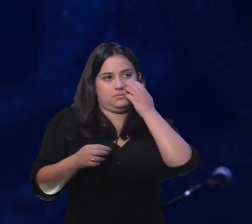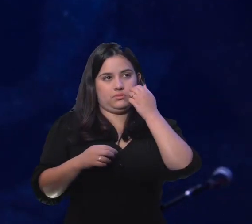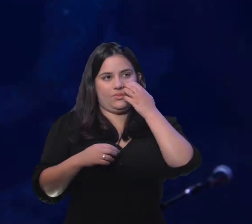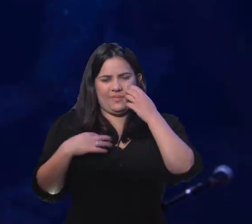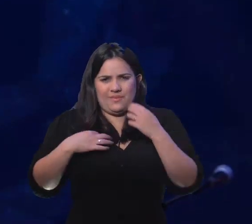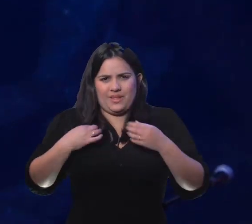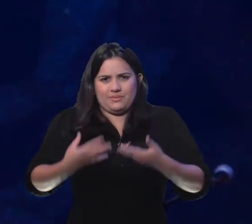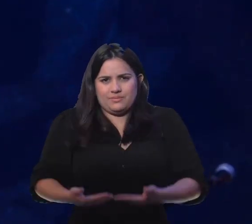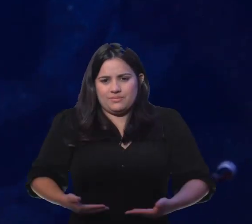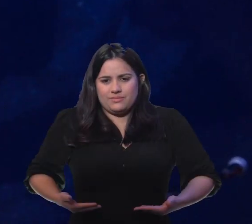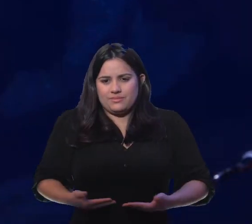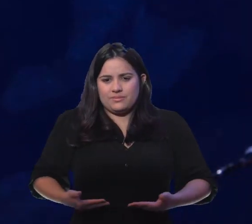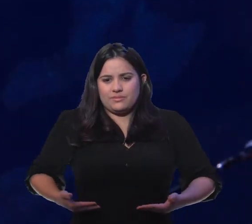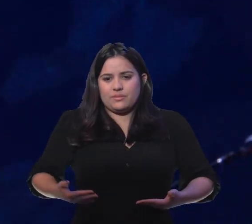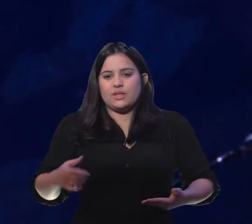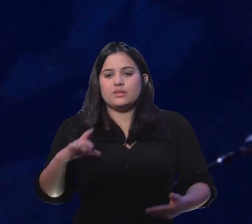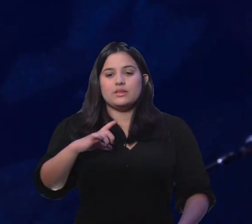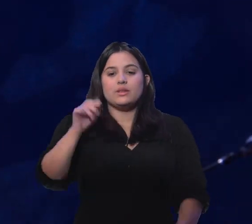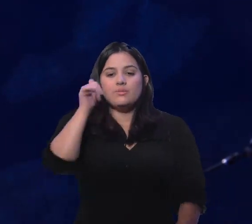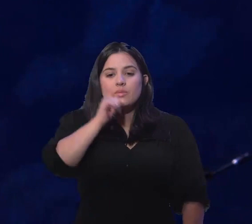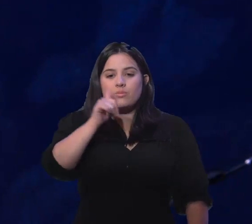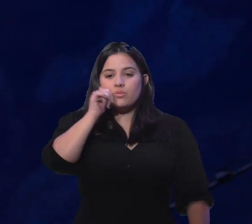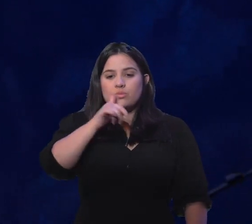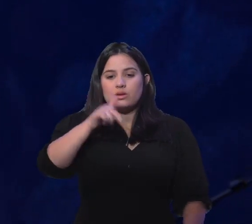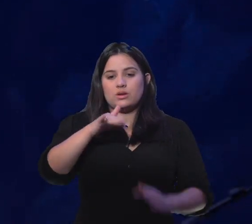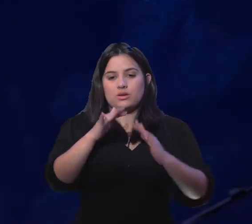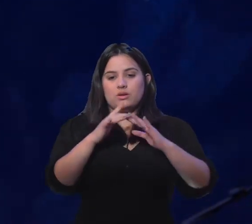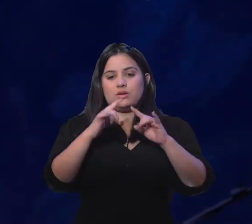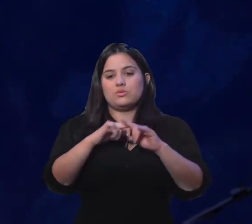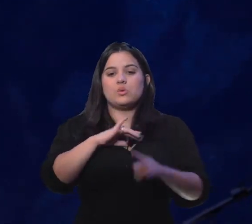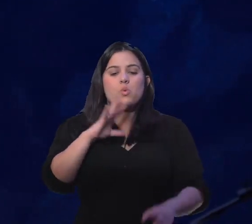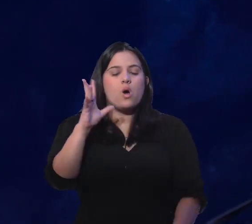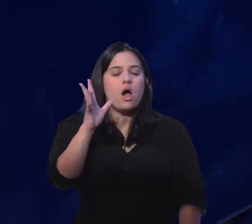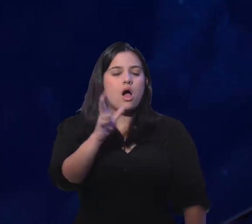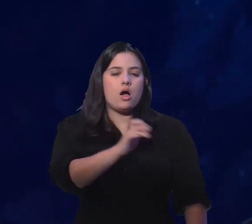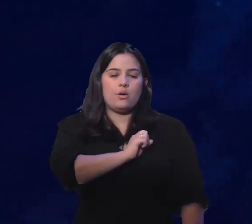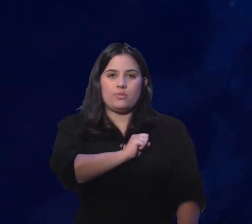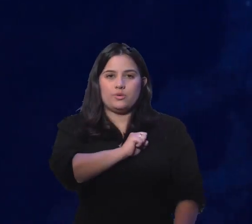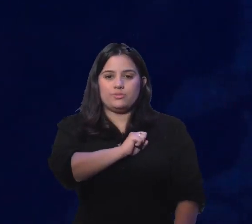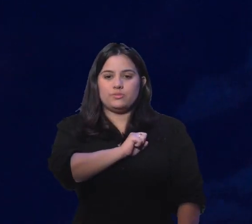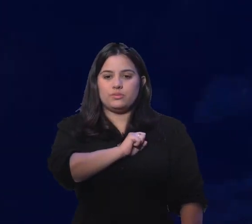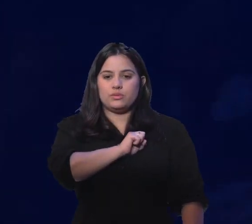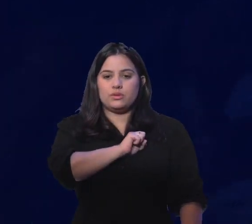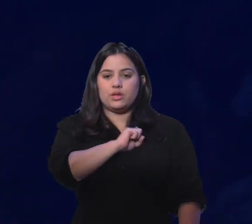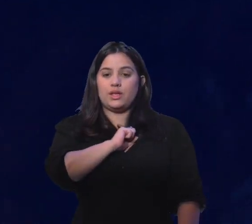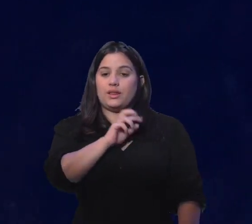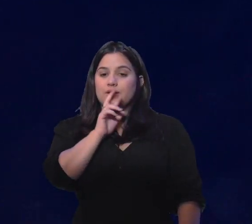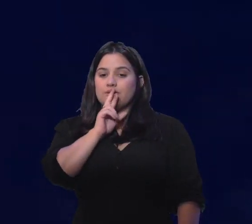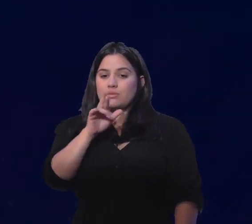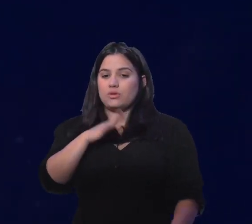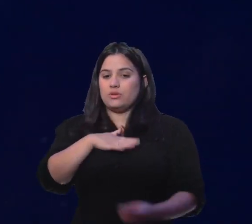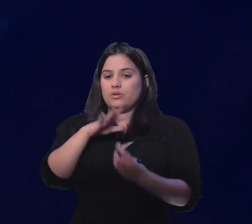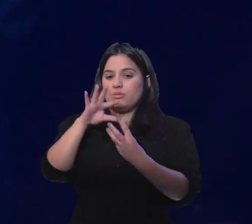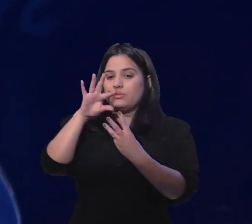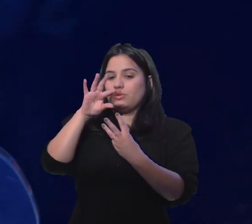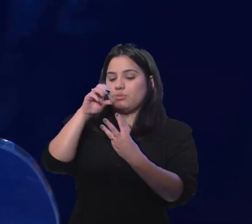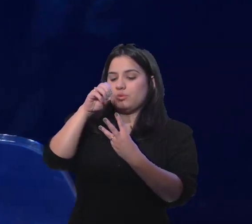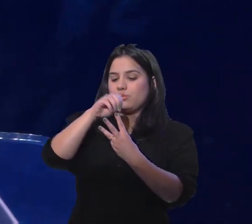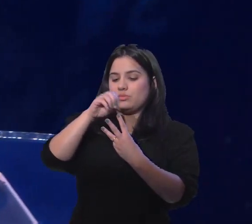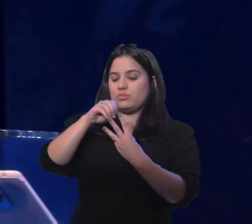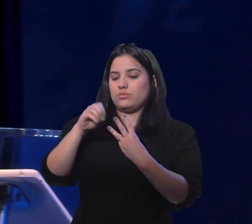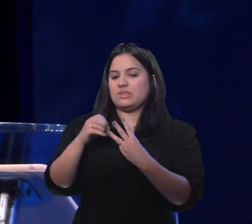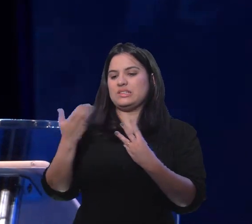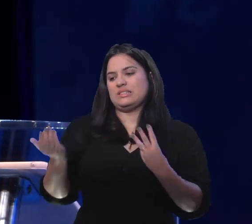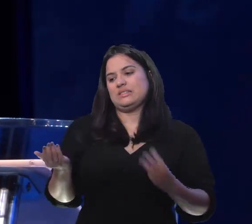uma mulher aqui da igreja que eu amo, que eu admiro muito, que eu respeito muito. E ela respondeu os meus stories. E ela falou assim: